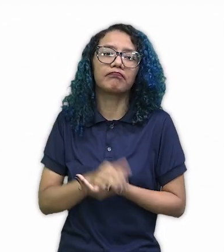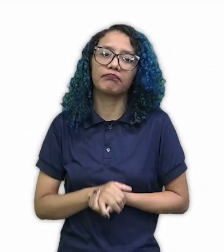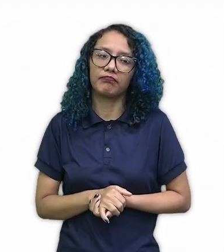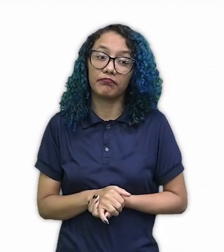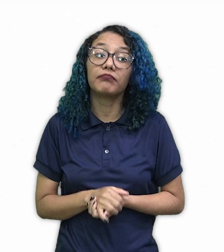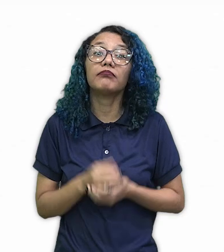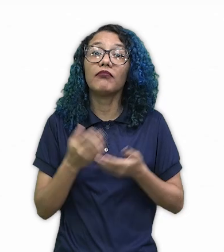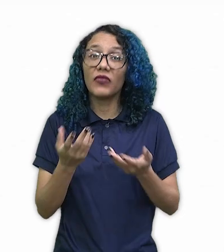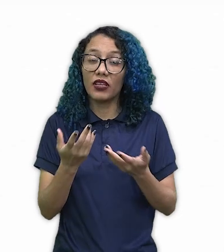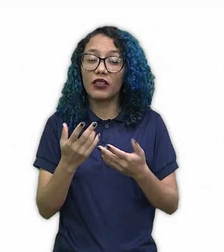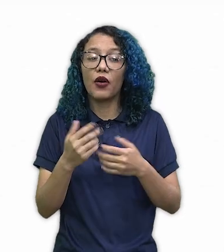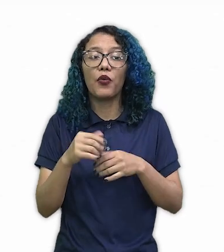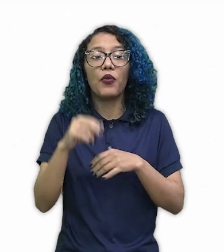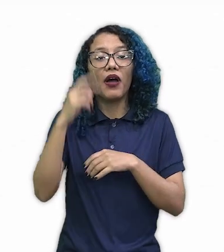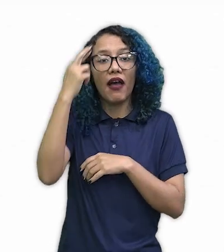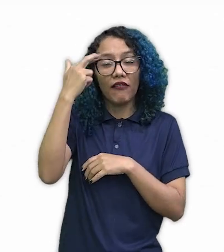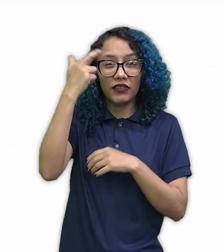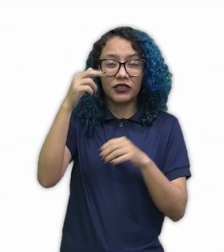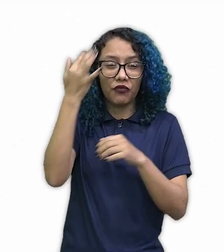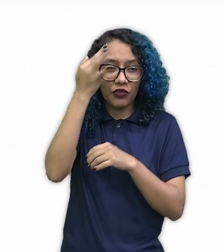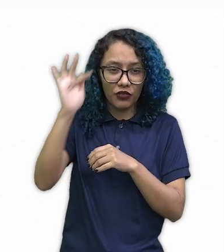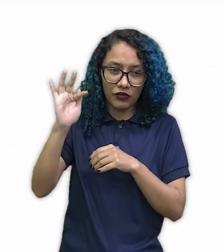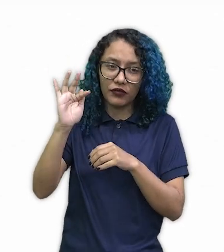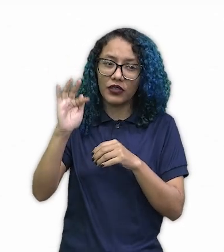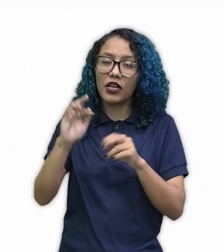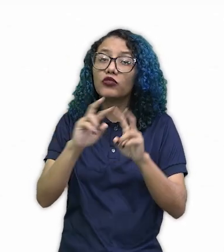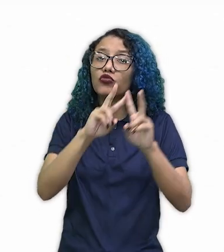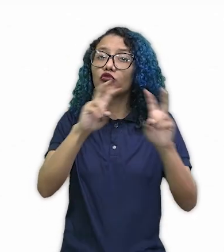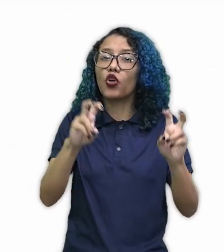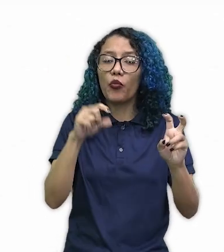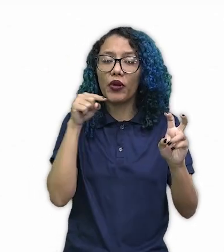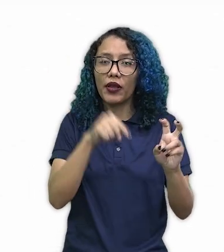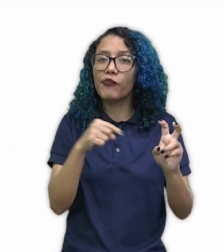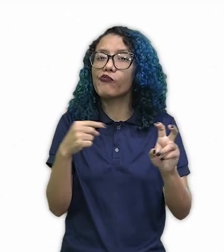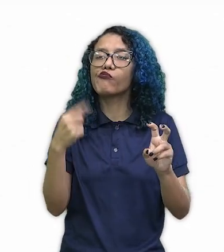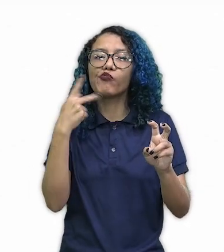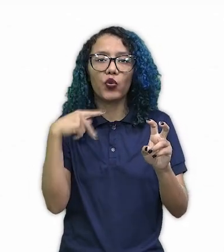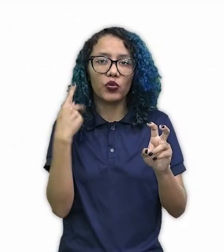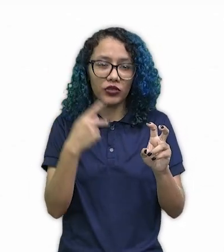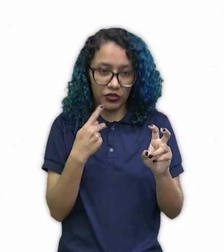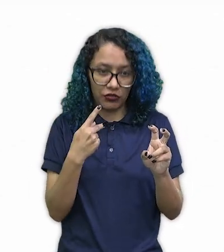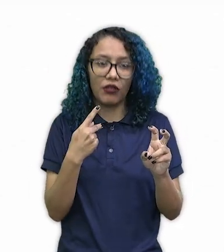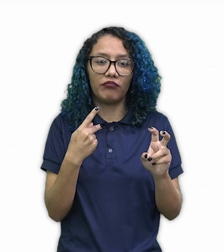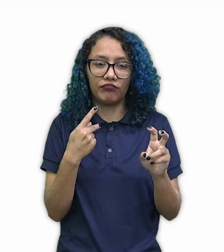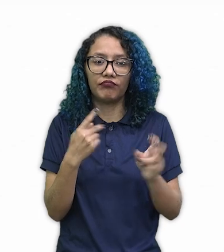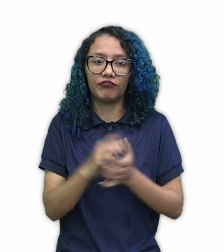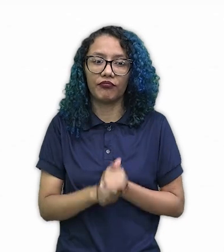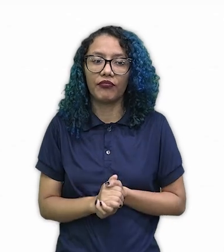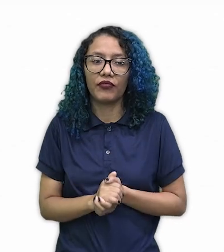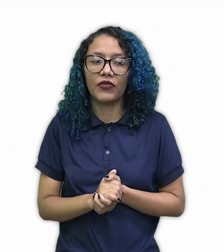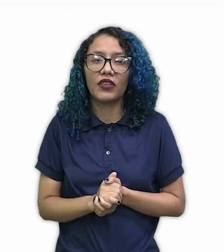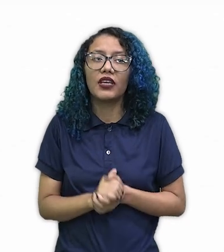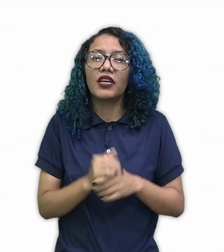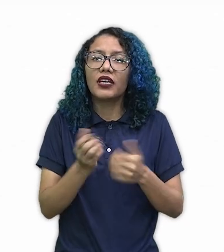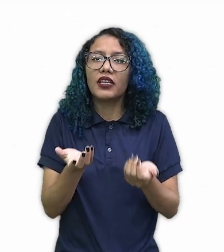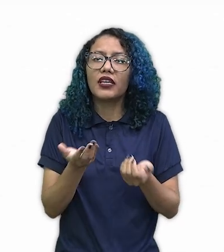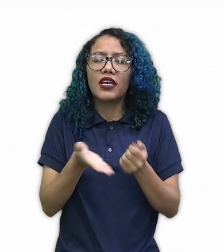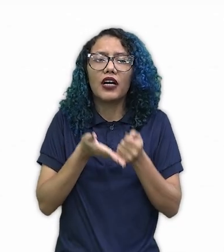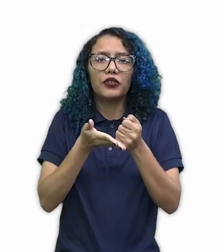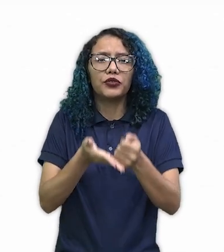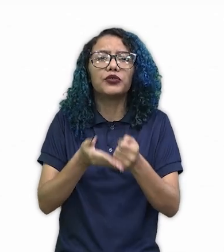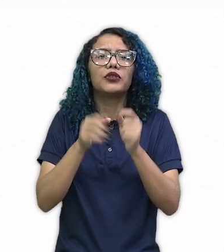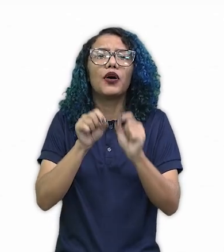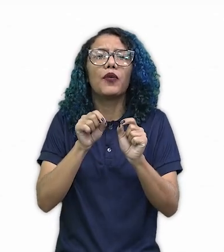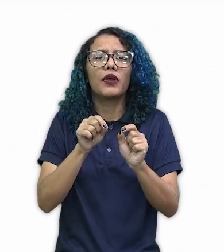a reflexão filosófica acerca da política, que contribui para o quê? Para a